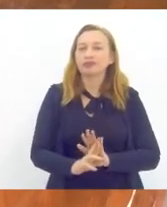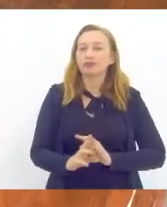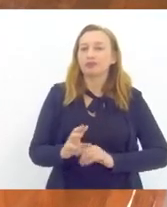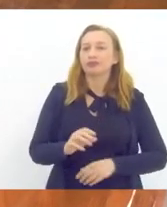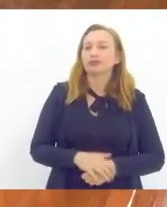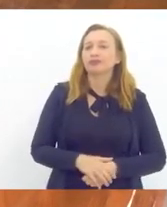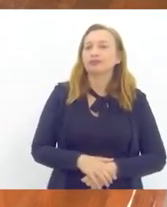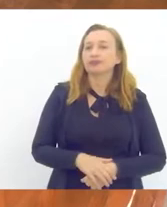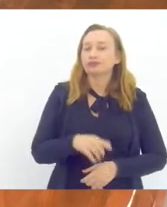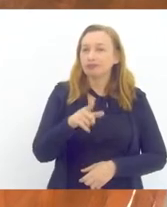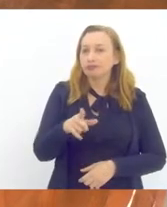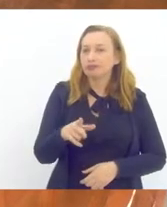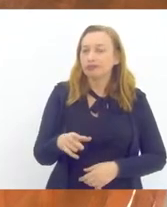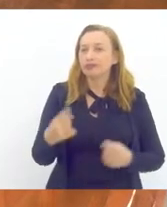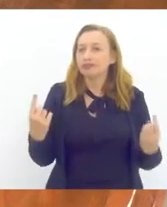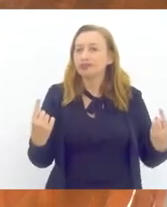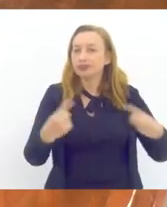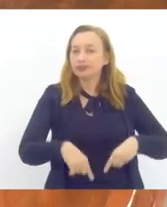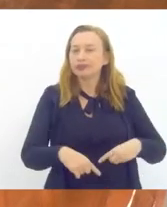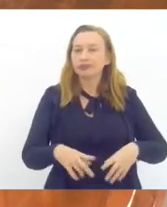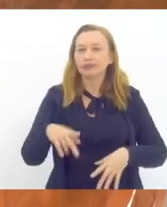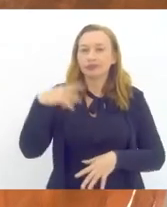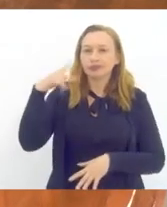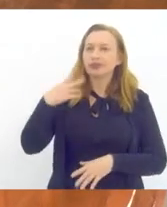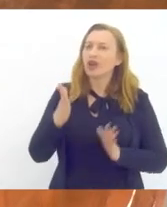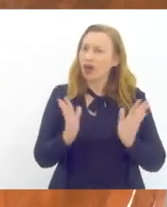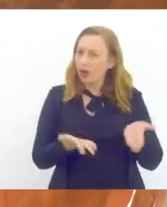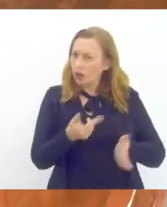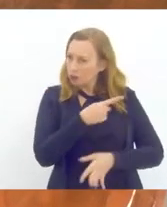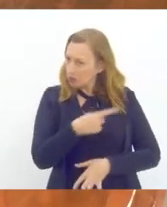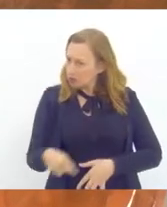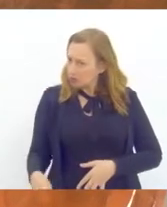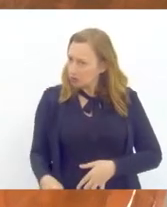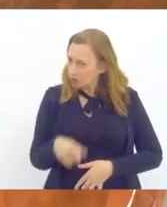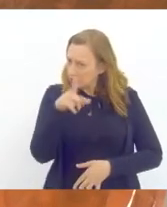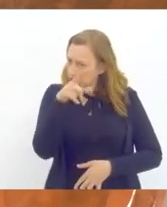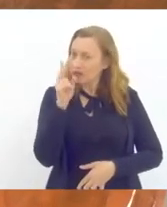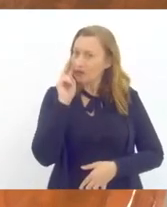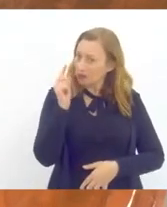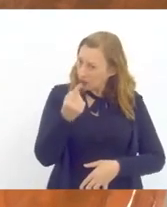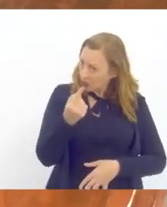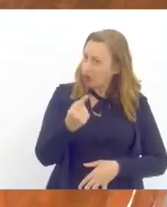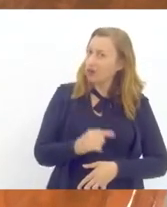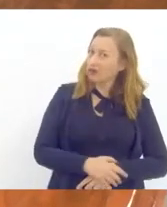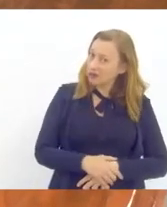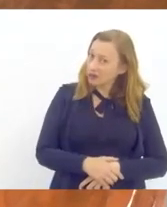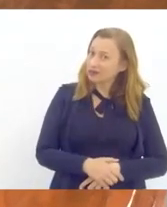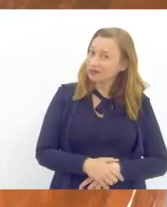O Osório que disputava a Câmara de Vereadores, agora é presidente, não, Osório? Você veja aqui.